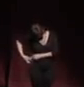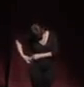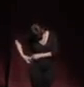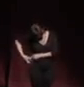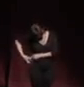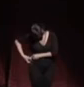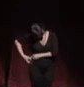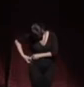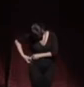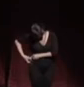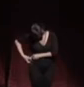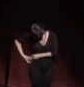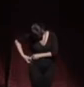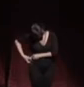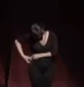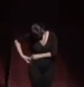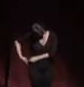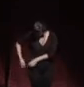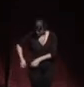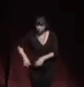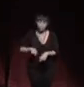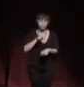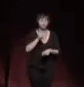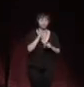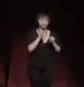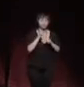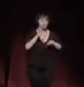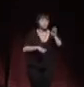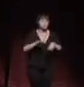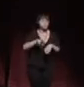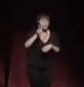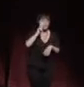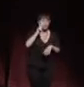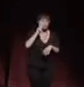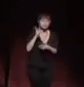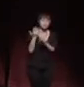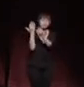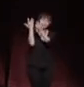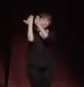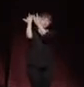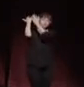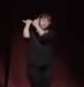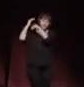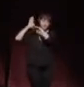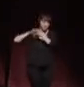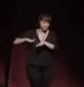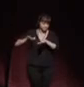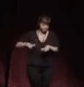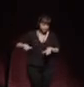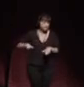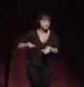da infância. E isto é um trabalho muito intenso que eu fiz com o bibliotecário sobre as músicas de nanar.